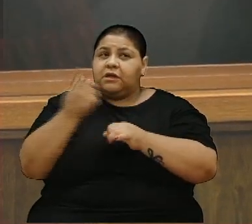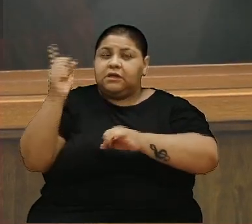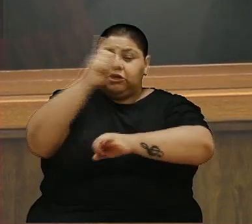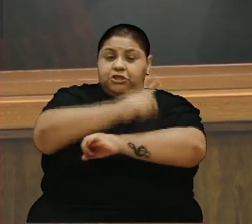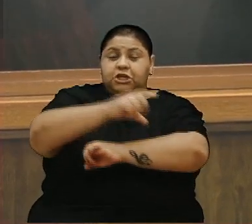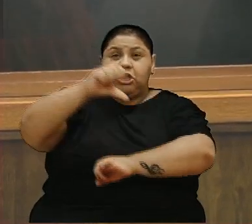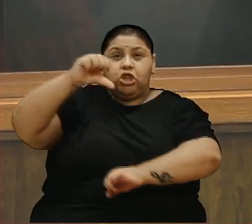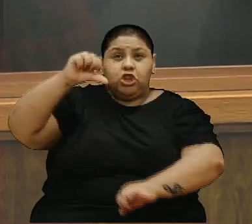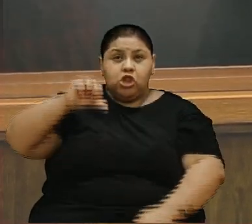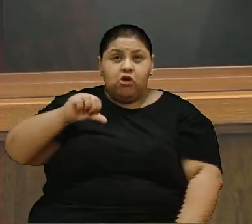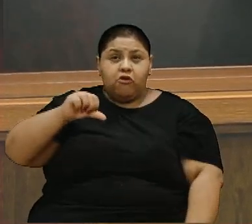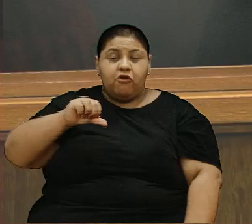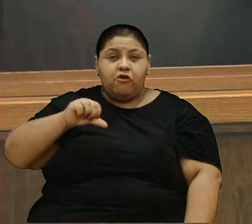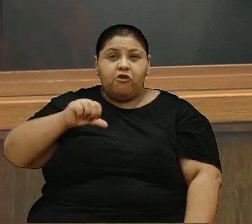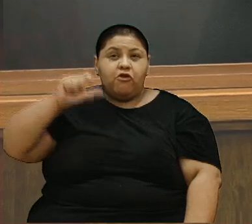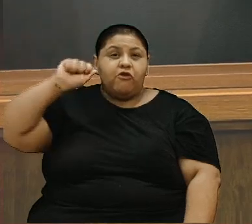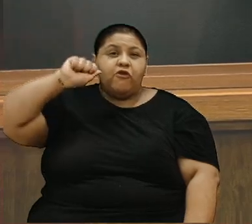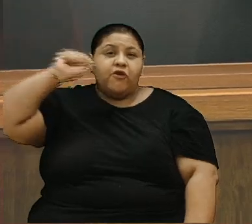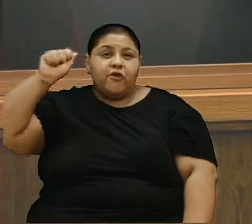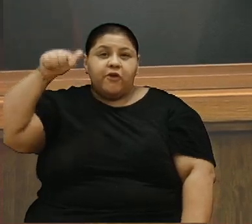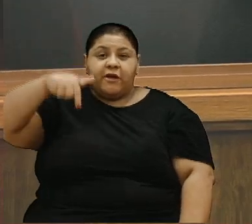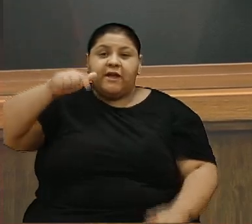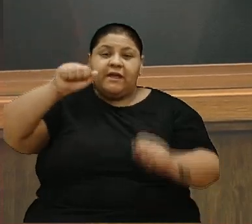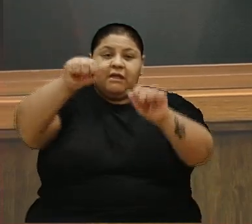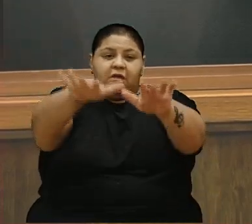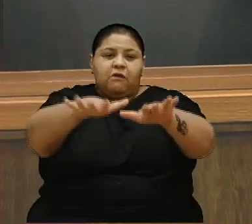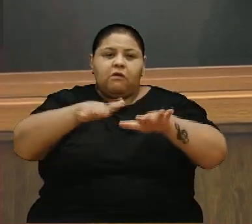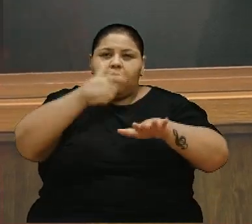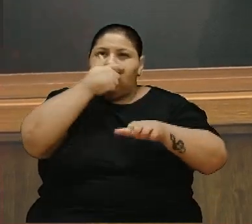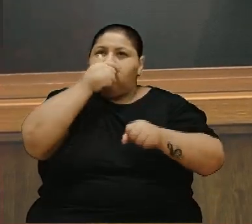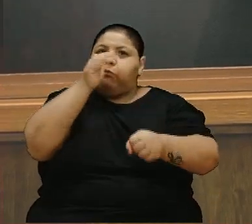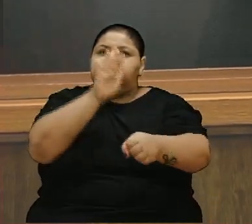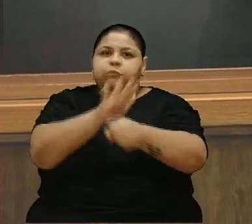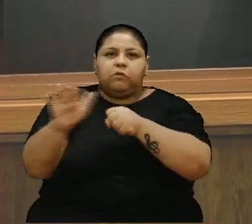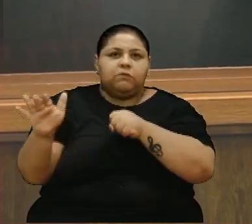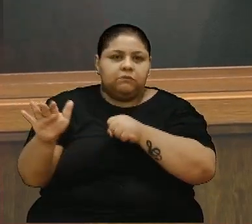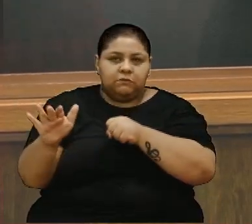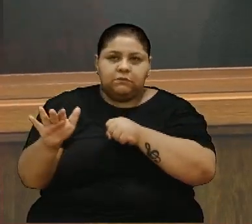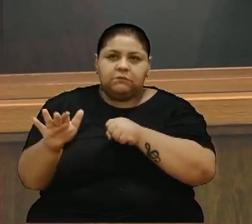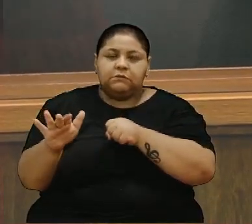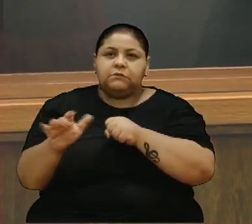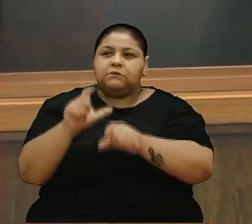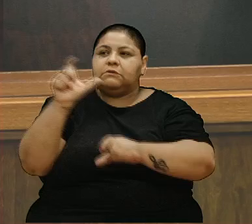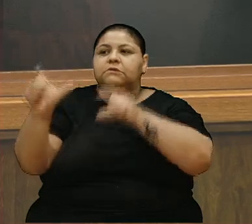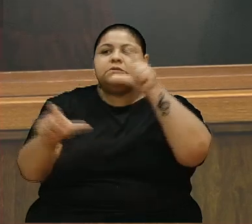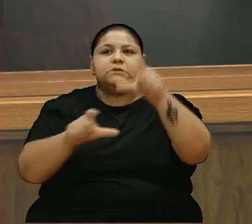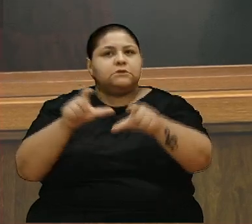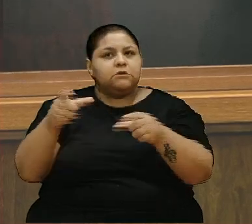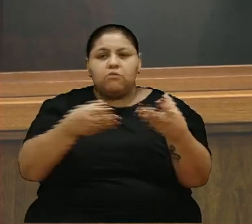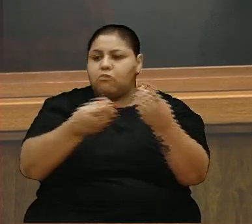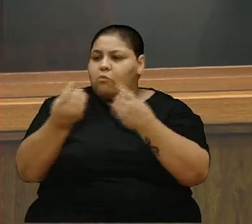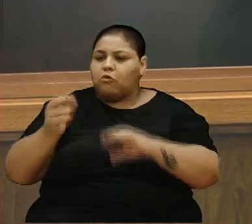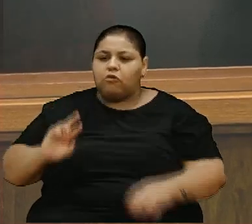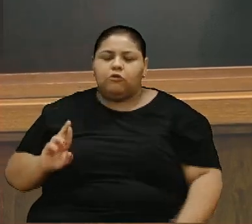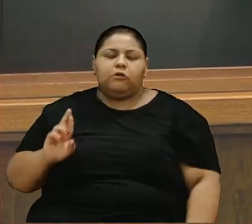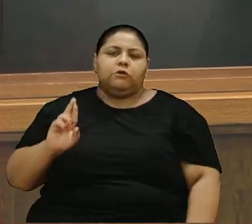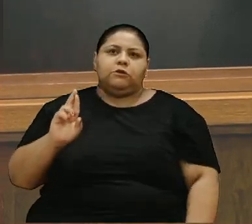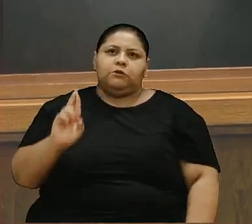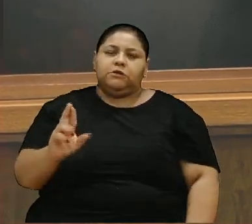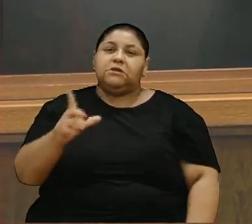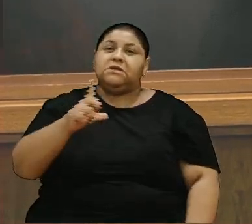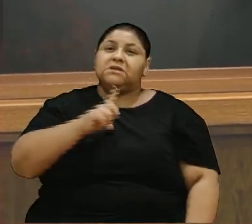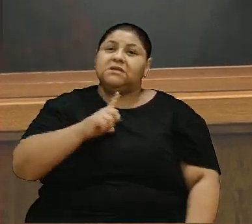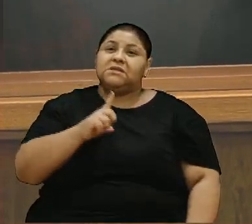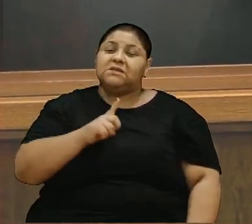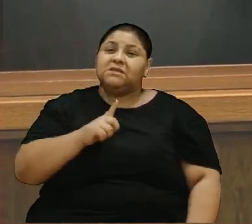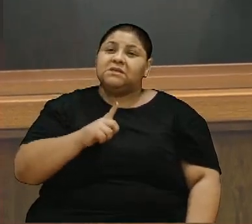de abril, essa casa, esse plenário, estava lotado. E eram pessoas muito representativas. Teve